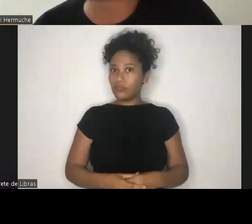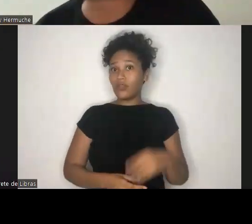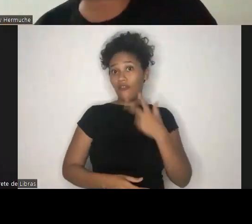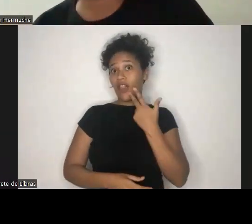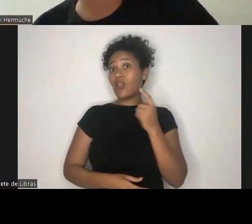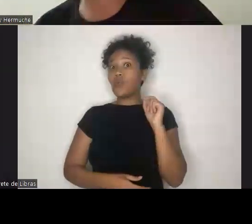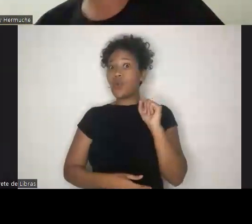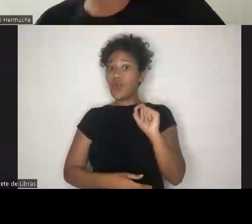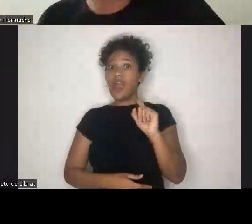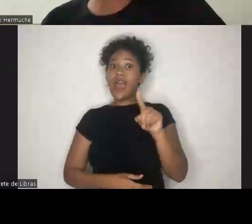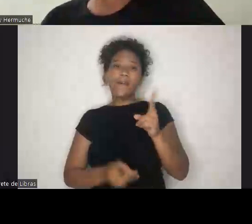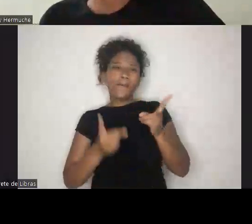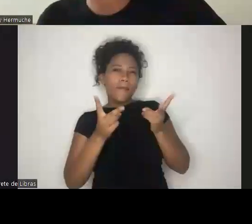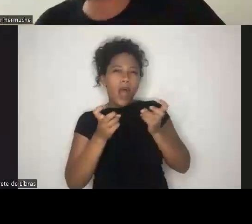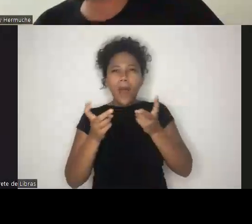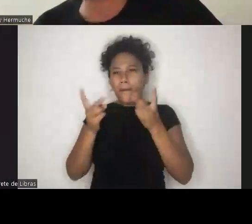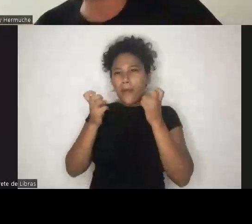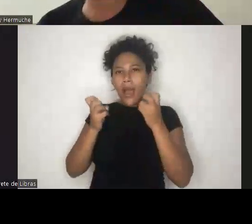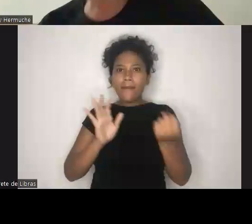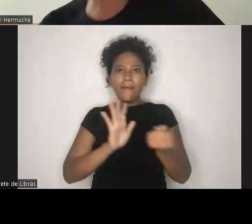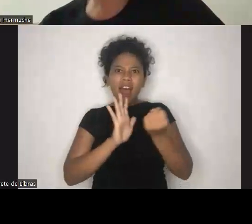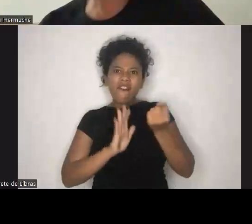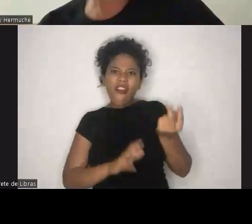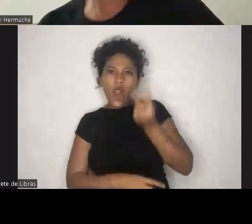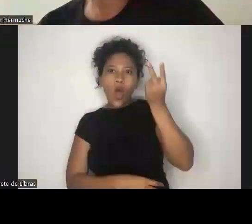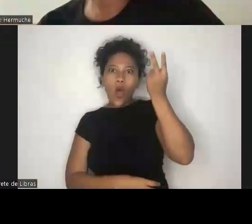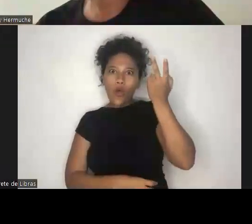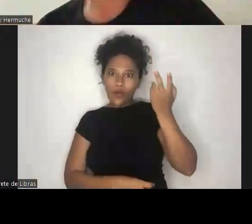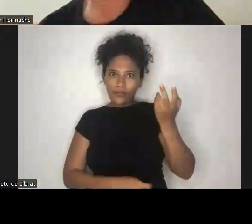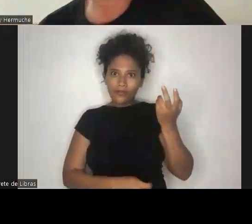de percepção de marca de valor né